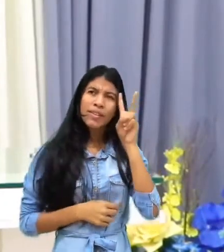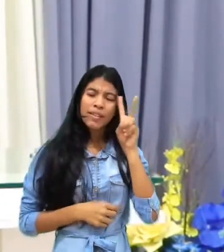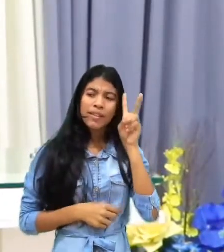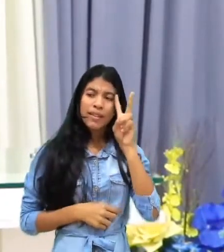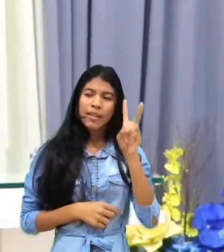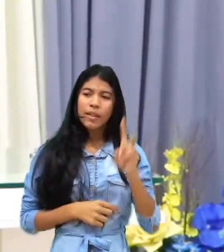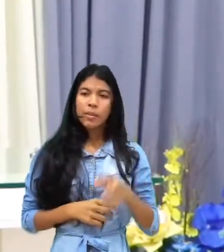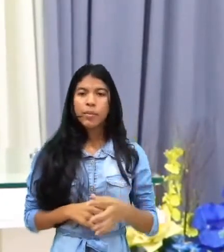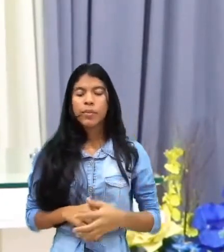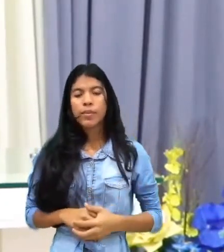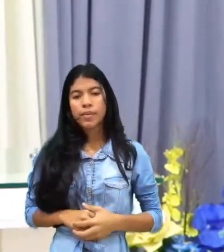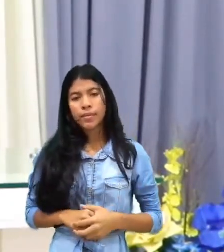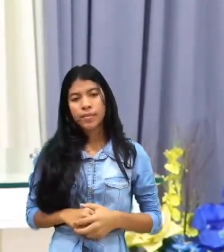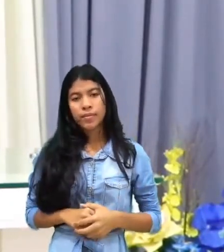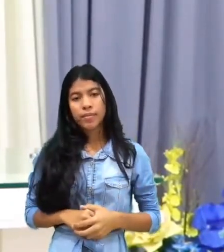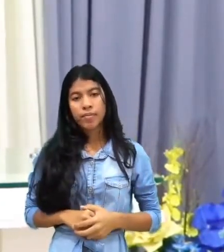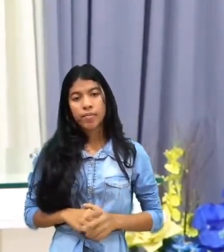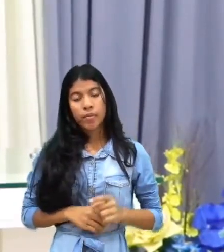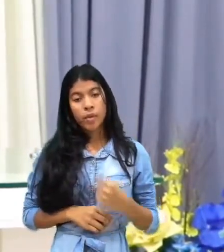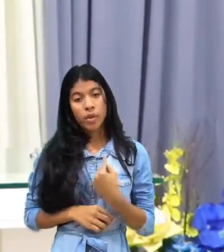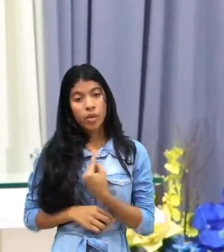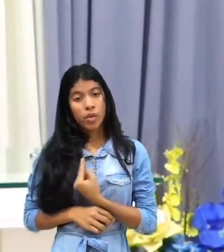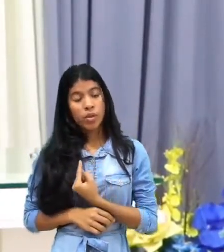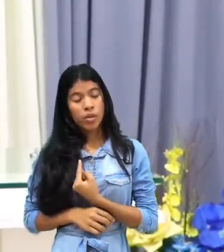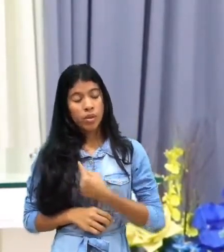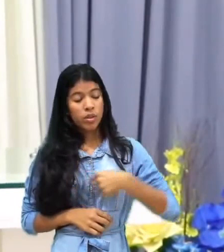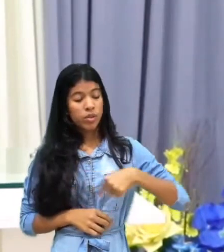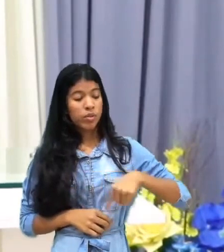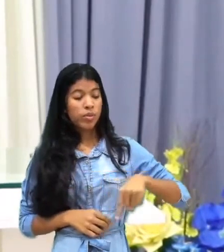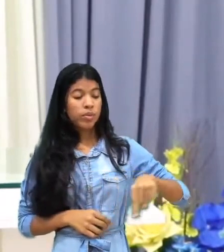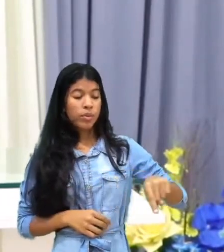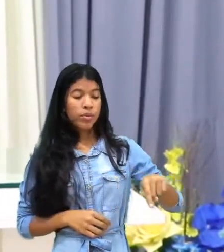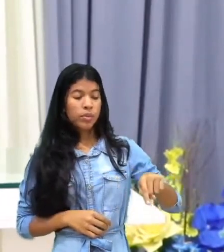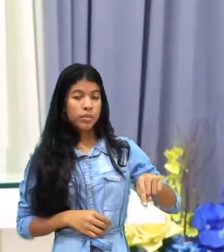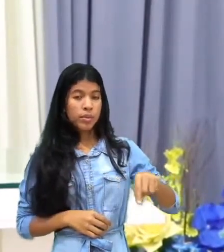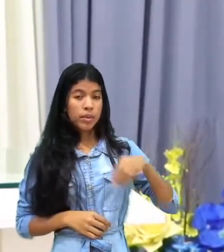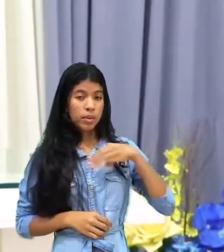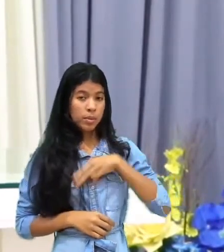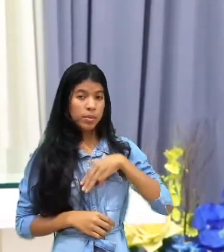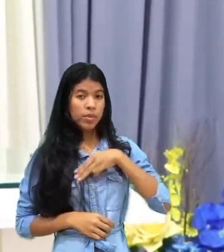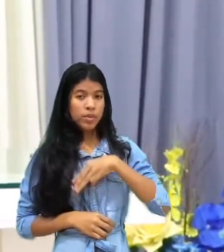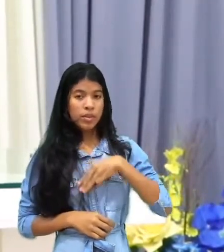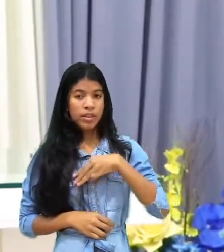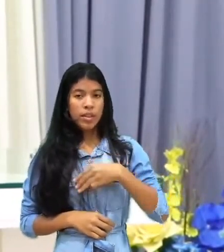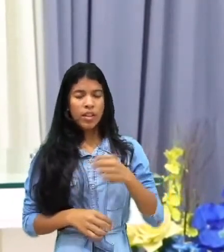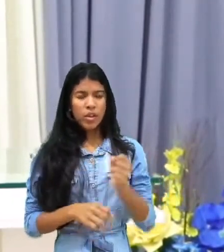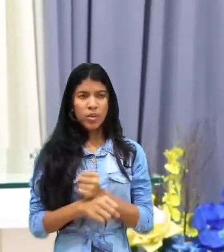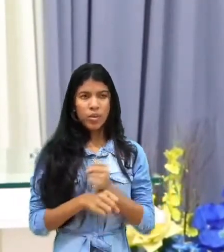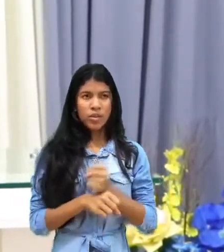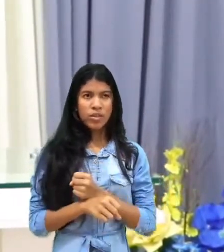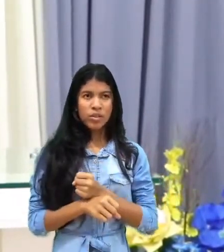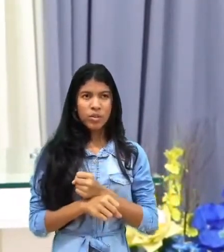aqui, quando nós fomos enviados como missionário em 97,